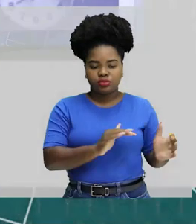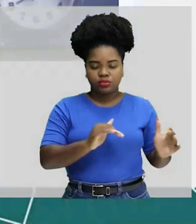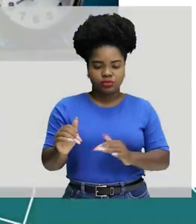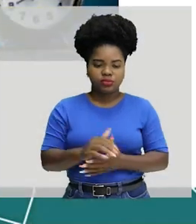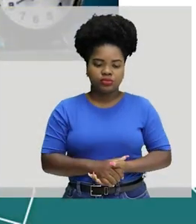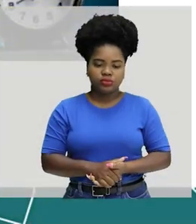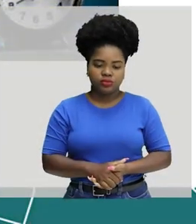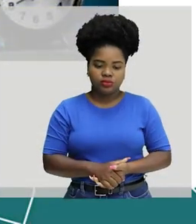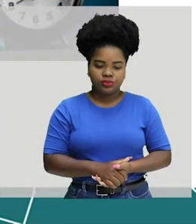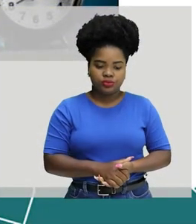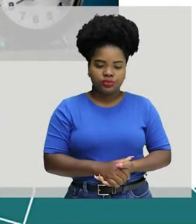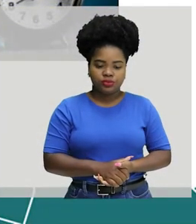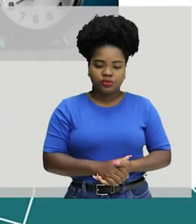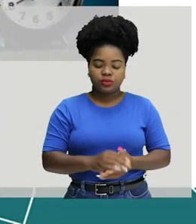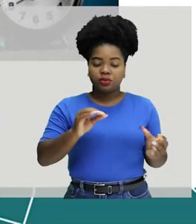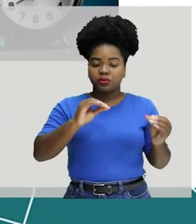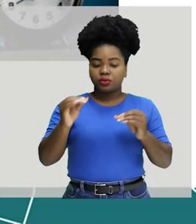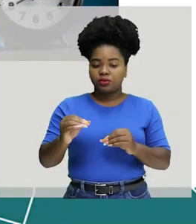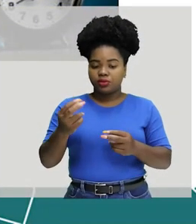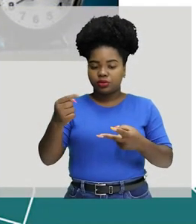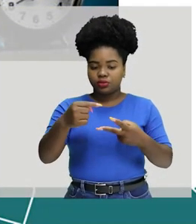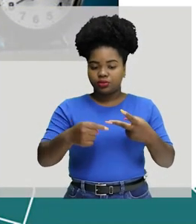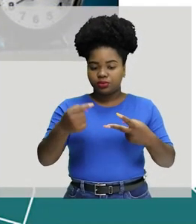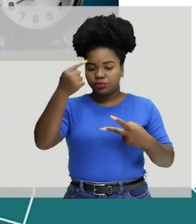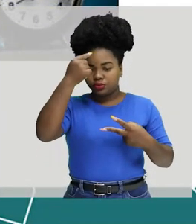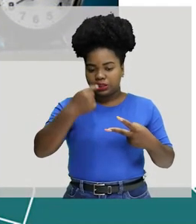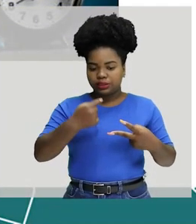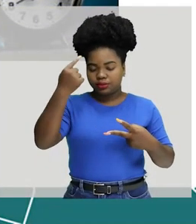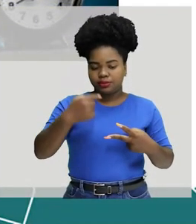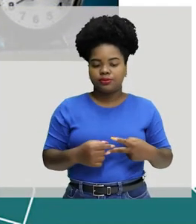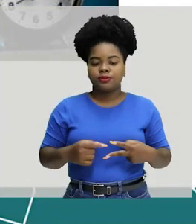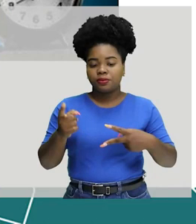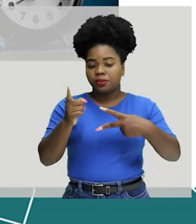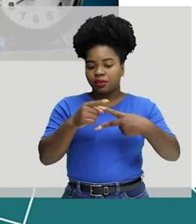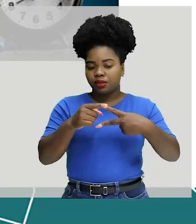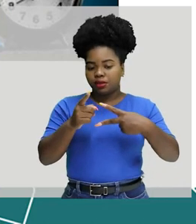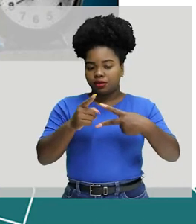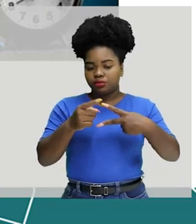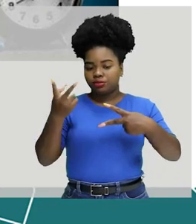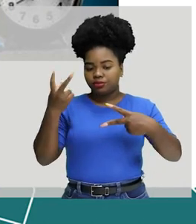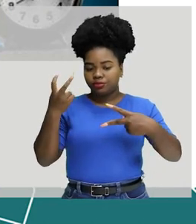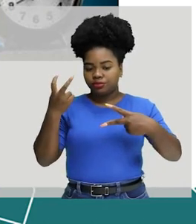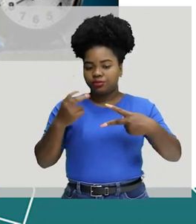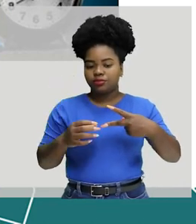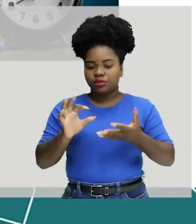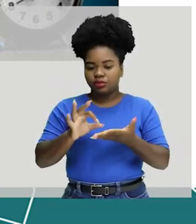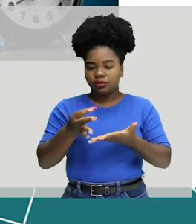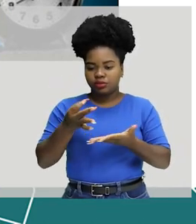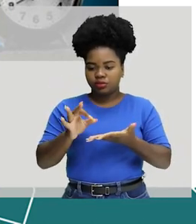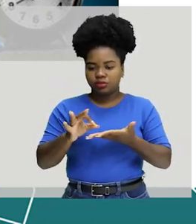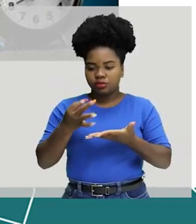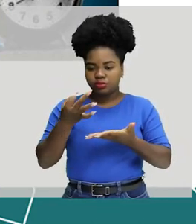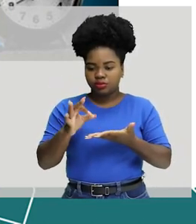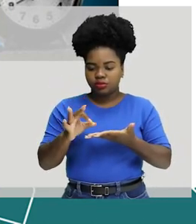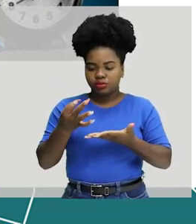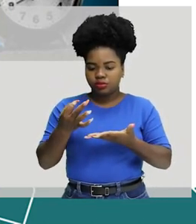coloquei aqui eh dois momentos aqui ó quando você vê um uma xícara da